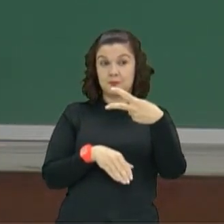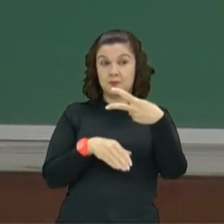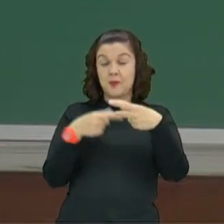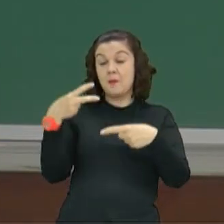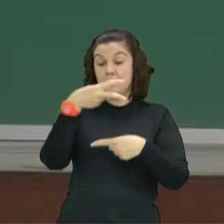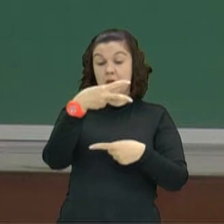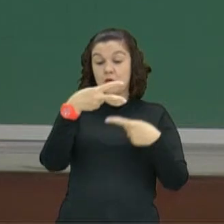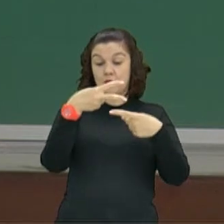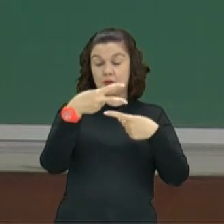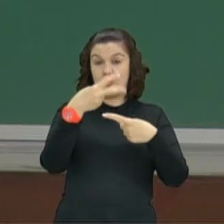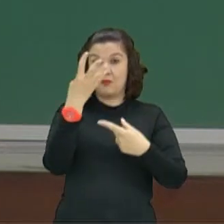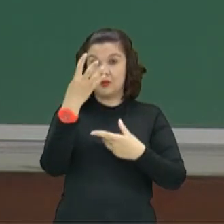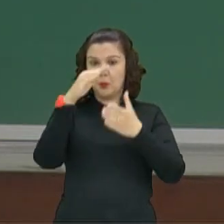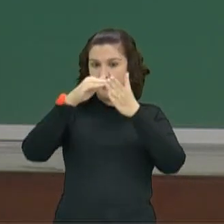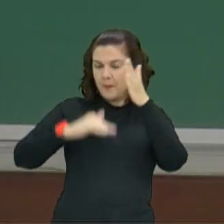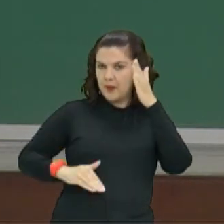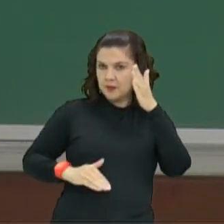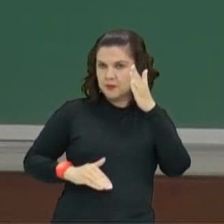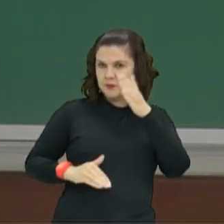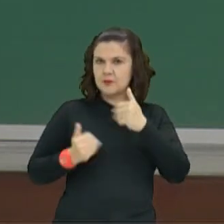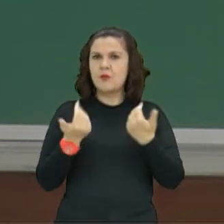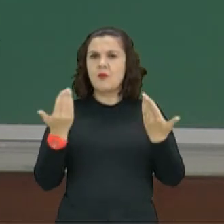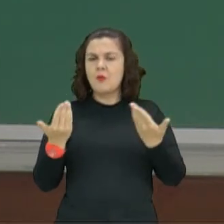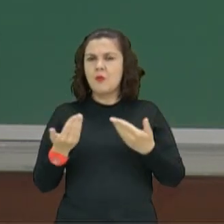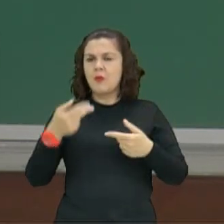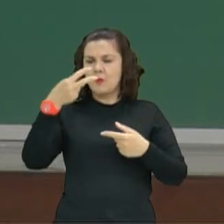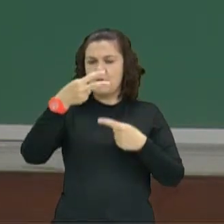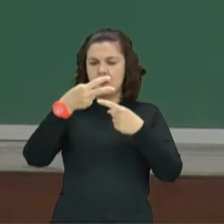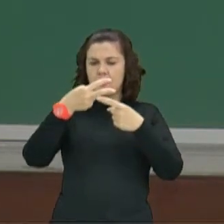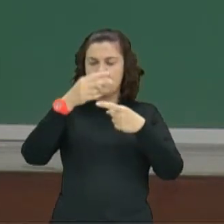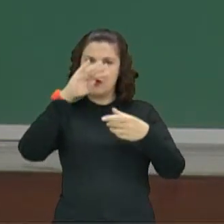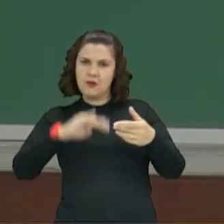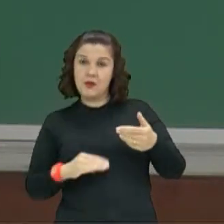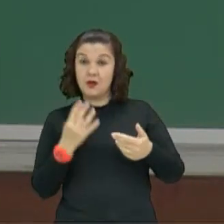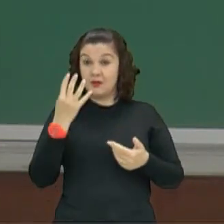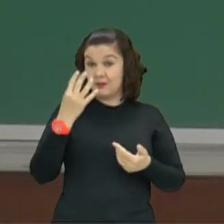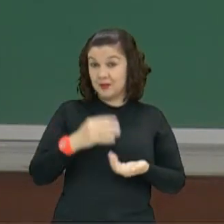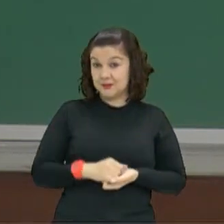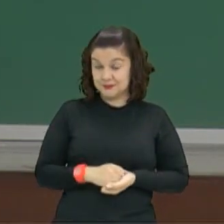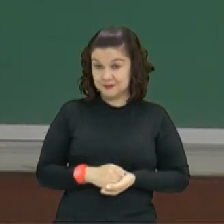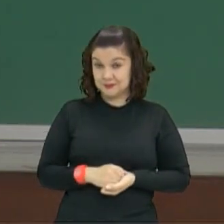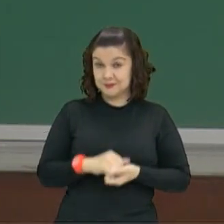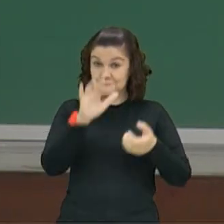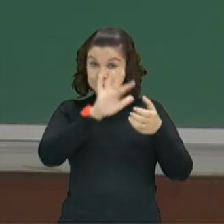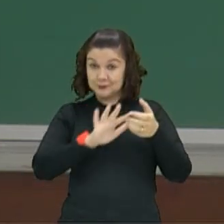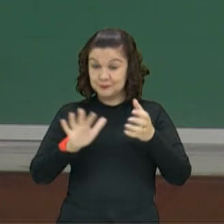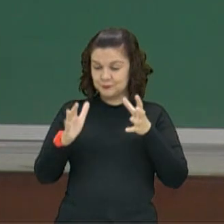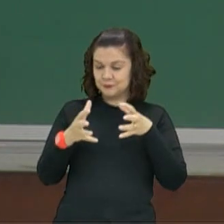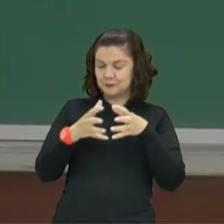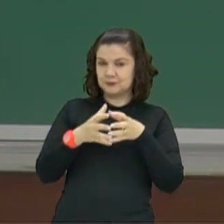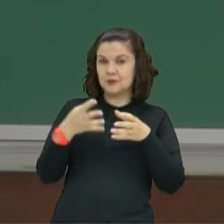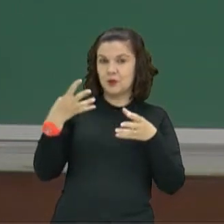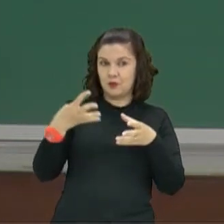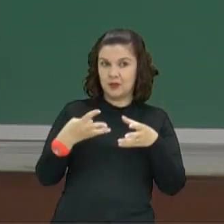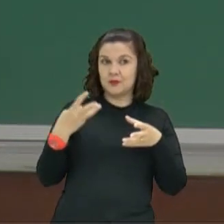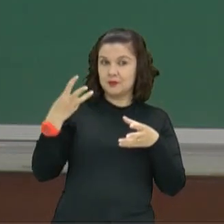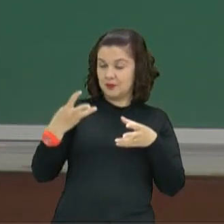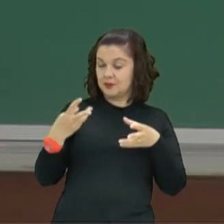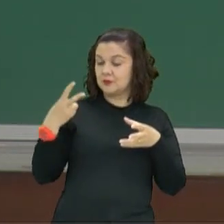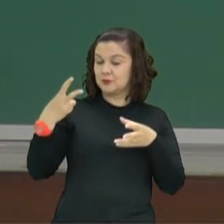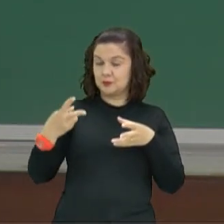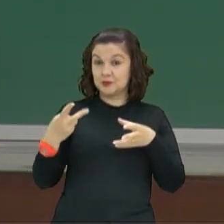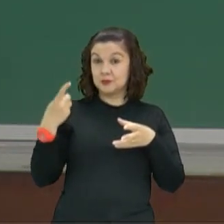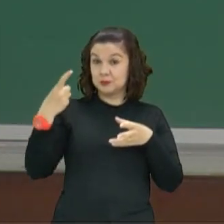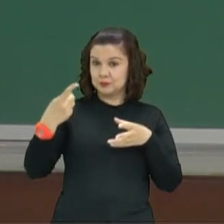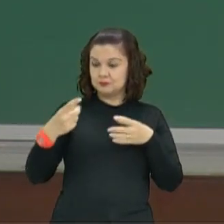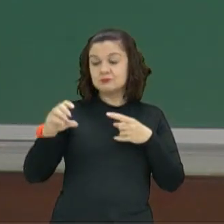menores ou iguais a 4. Então, quem são os valores menores ou iguais a 4, tá? Do conjunto que eu quero? É o 4, o 3, o 2,